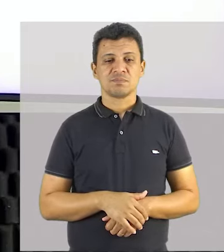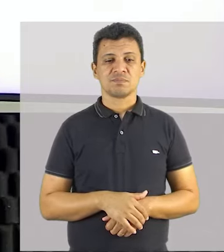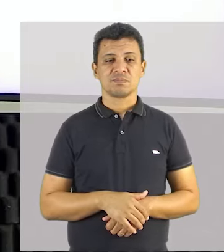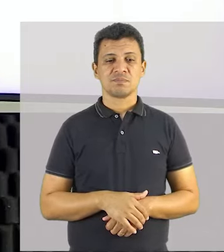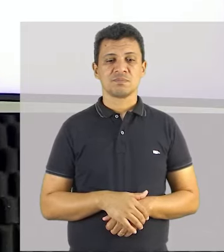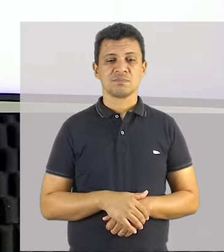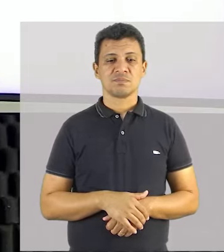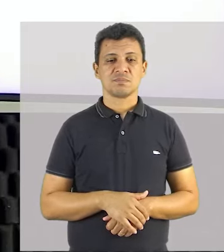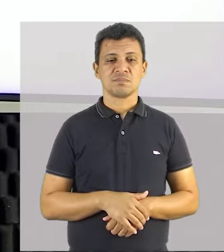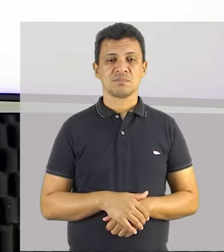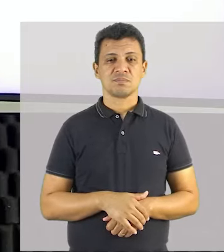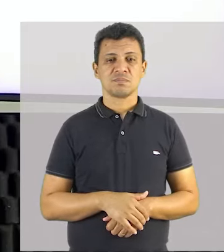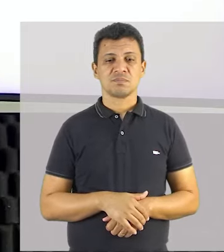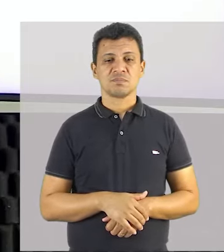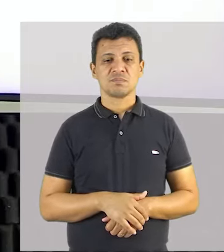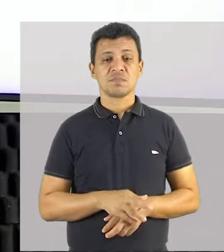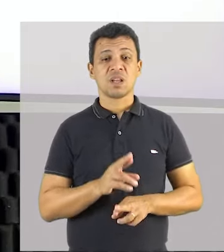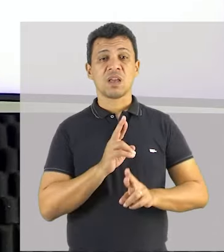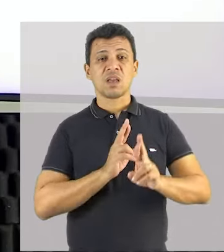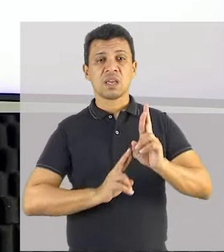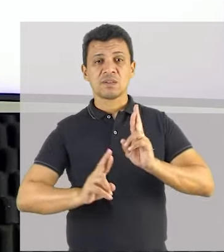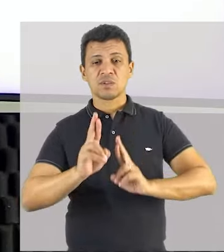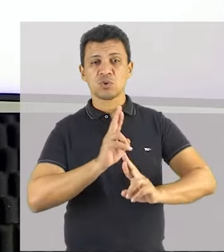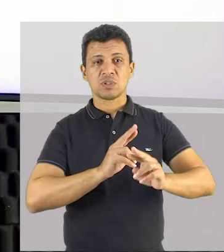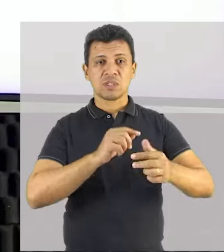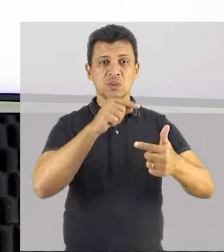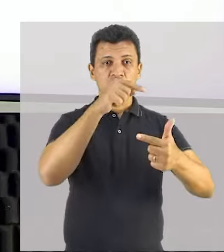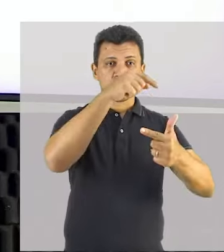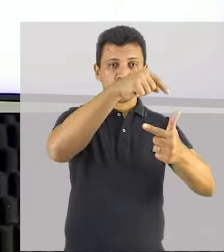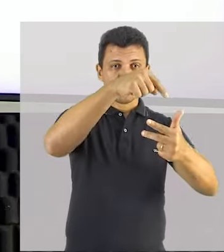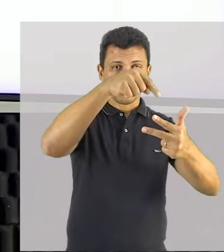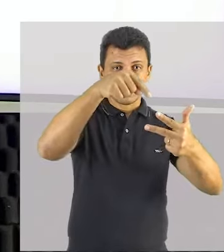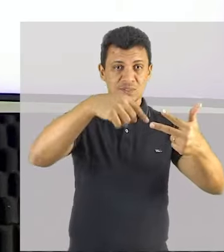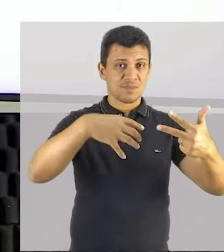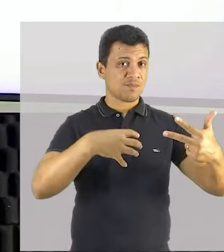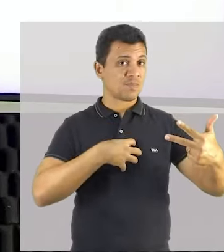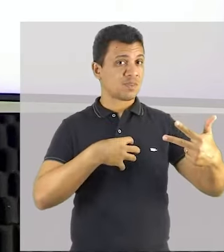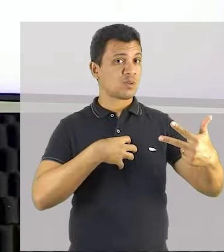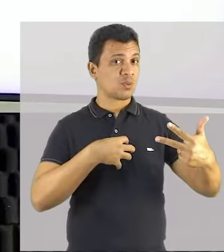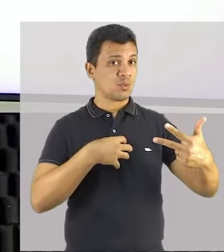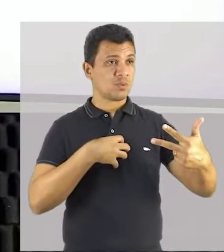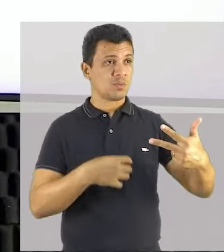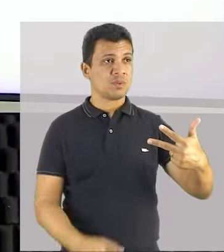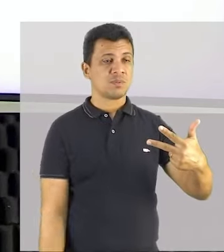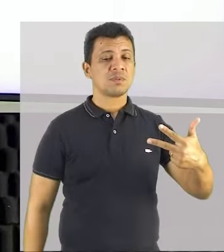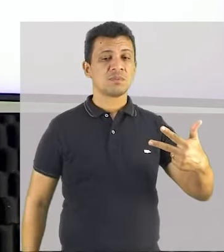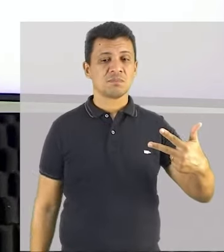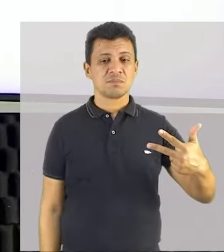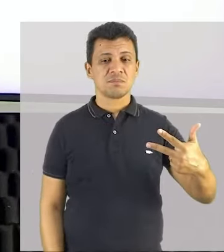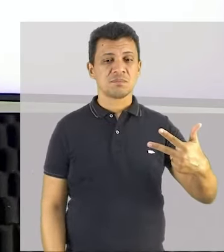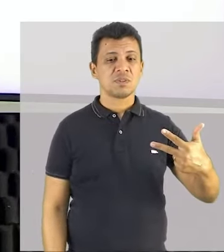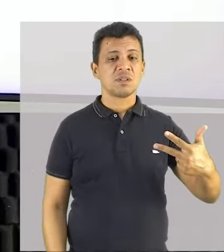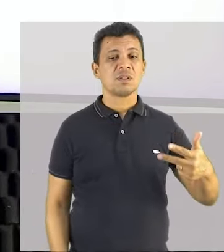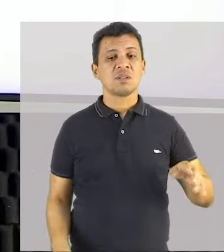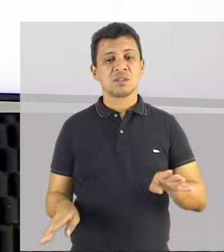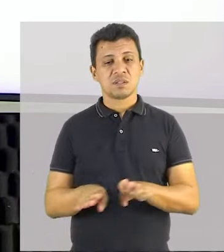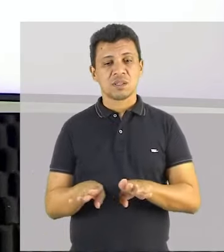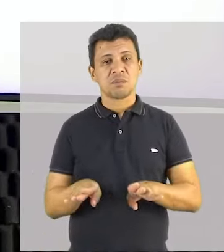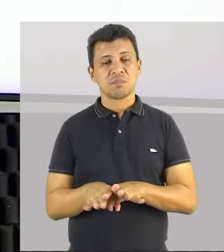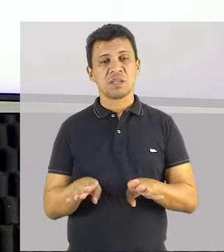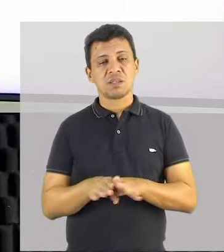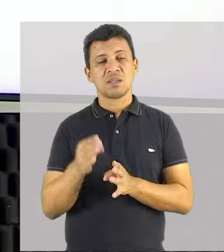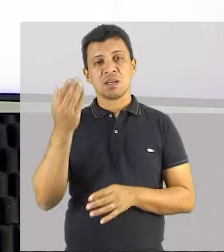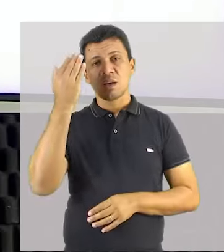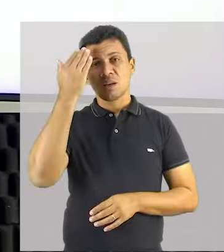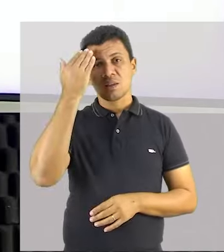Eh quando ele pergunta relacionando os sintomas porque aí também não é só saber os sintomas não é só saber